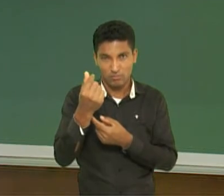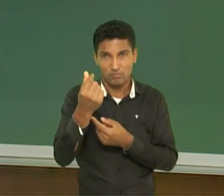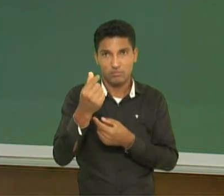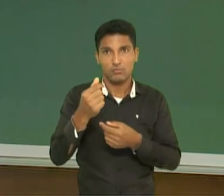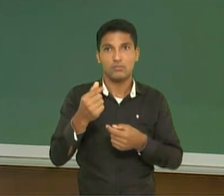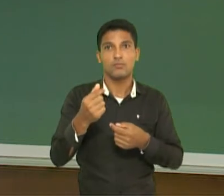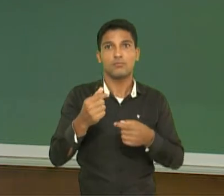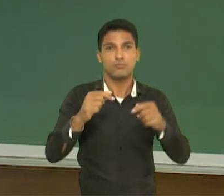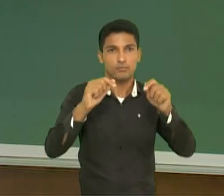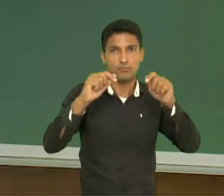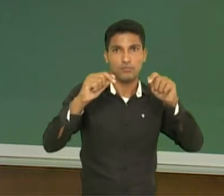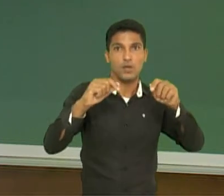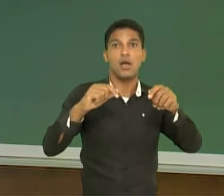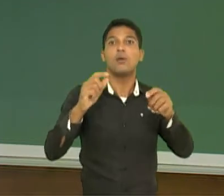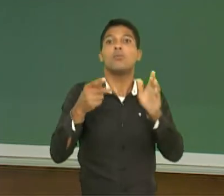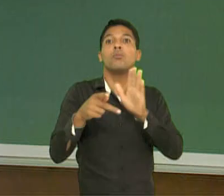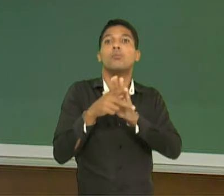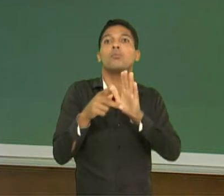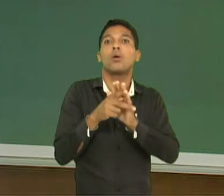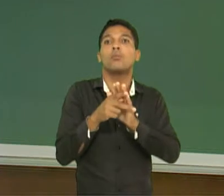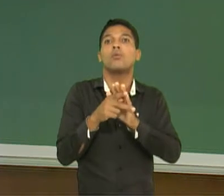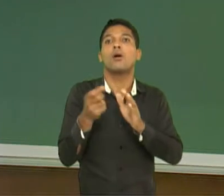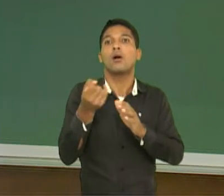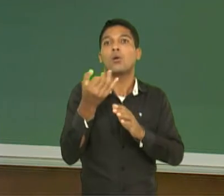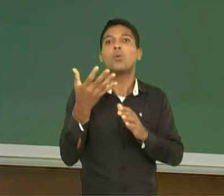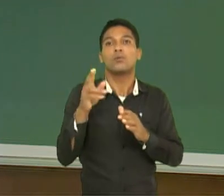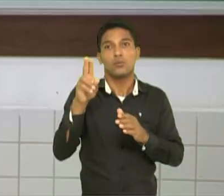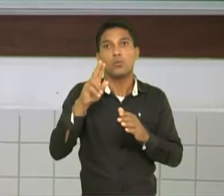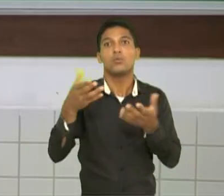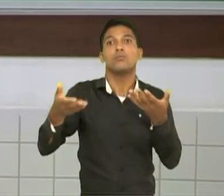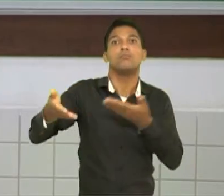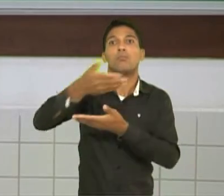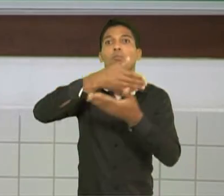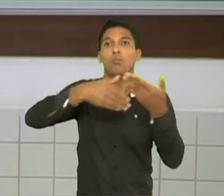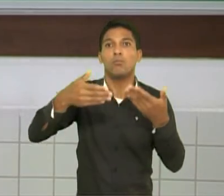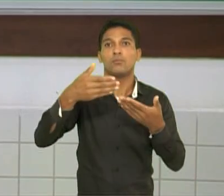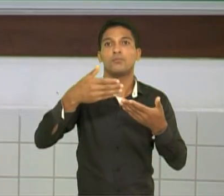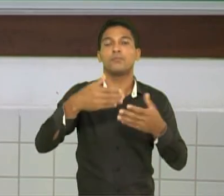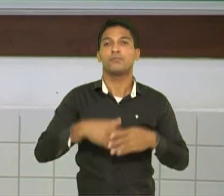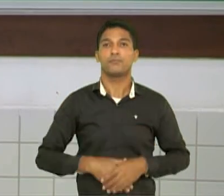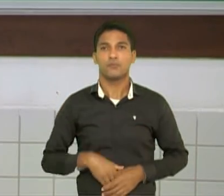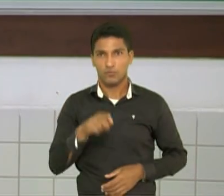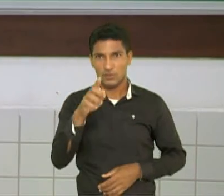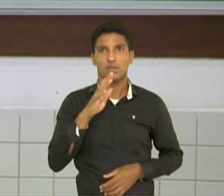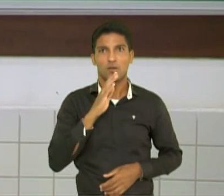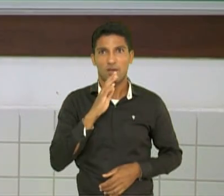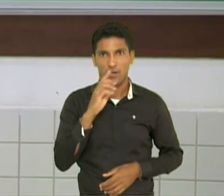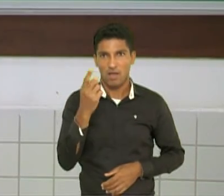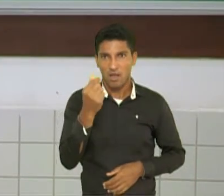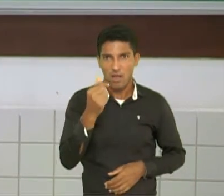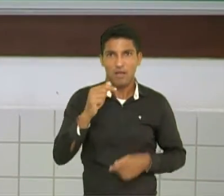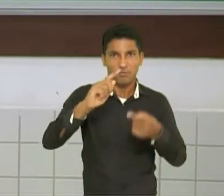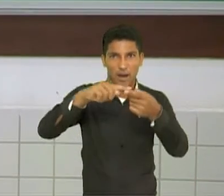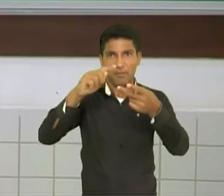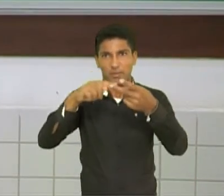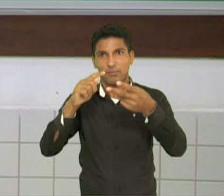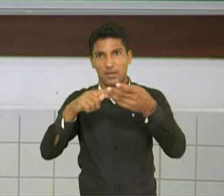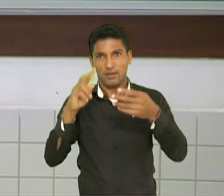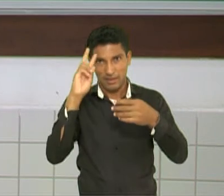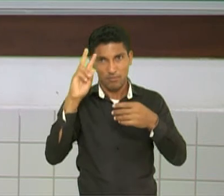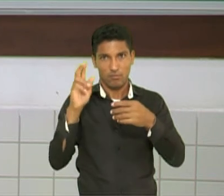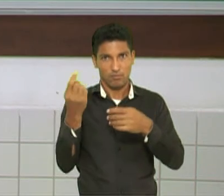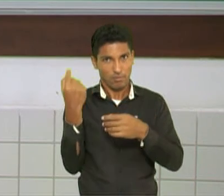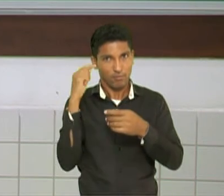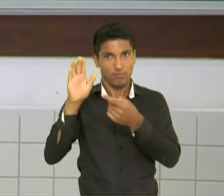daquelas cédulas do mundo todo que muitas delas você conhece. Ufa! Globalização está